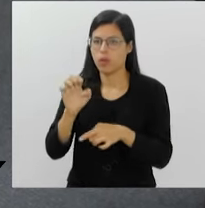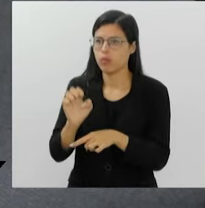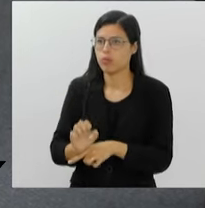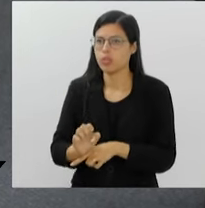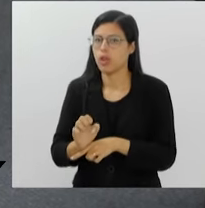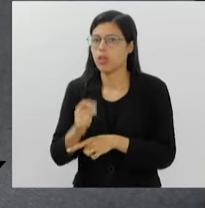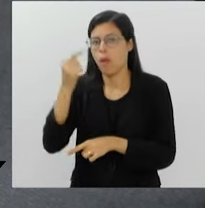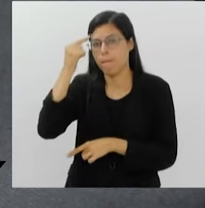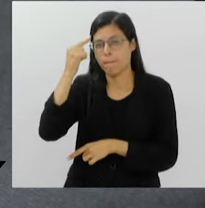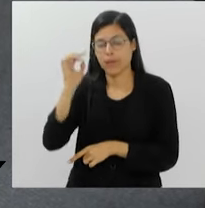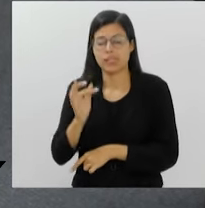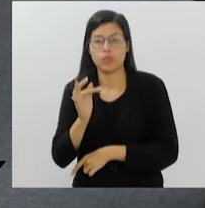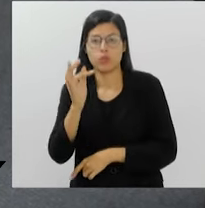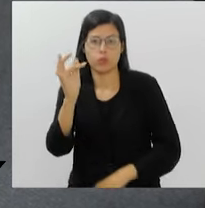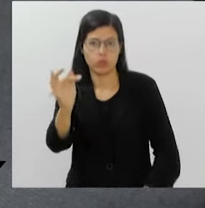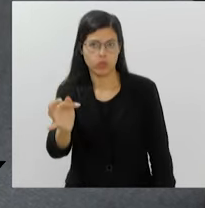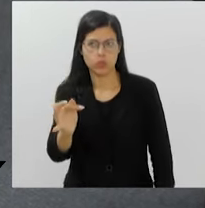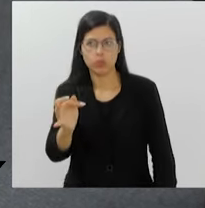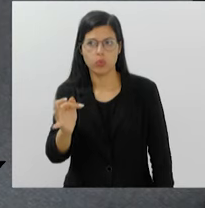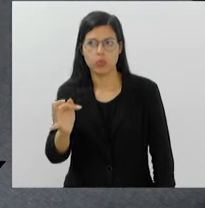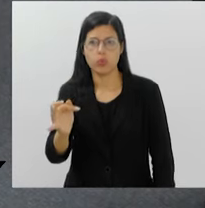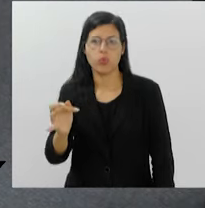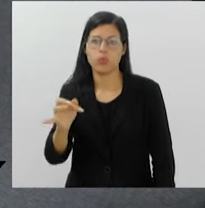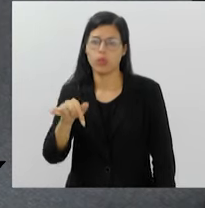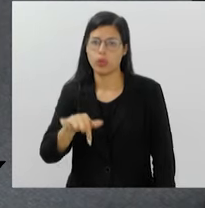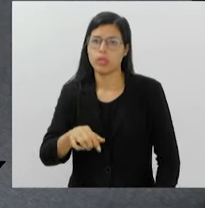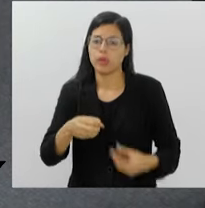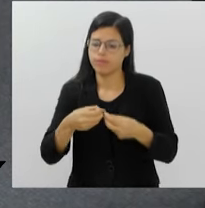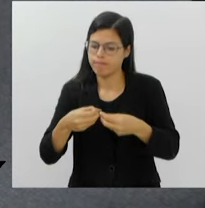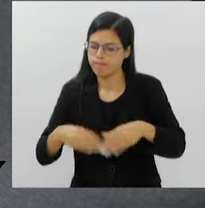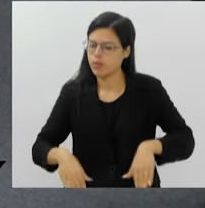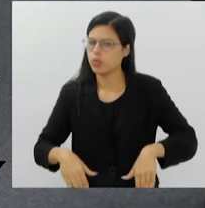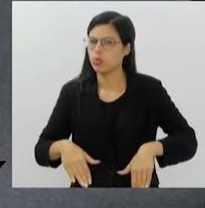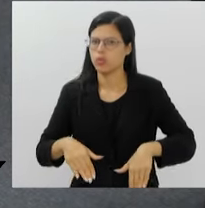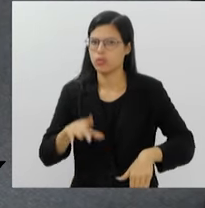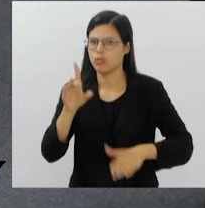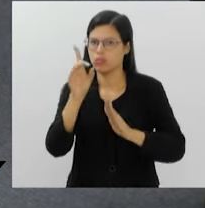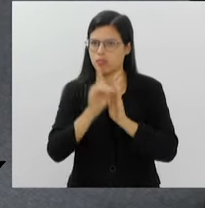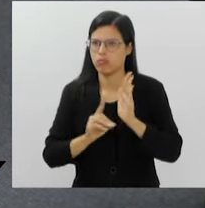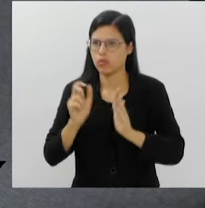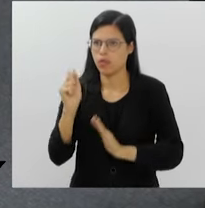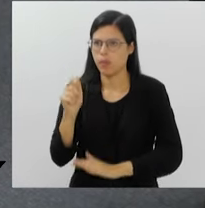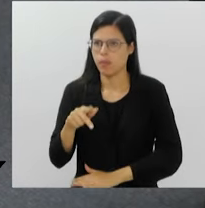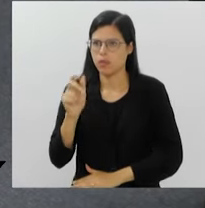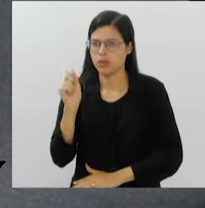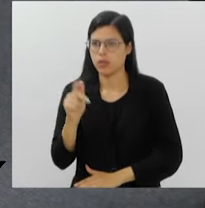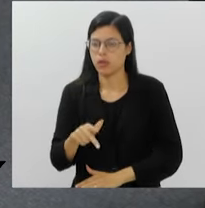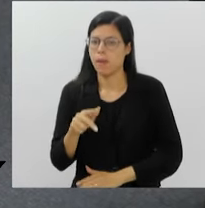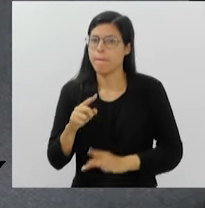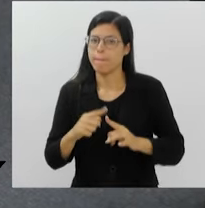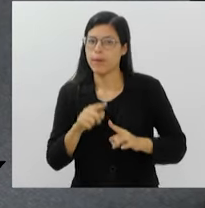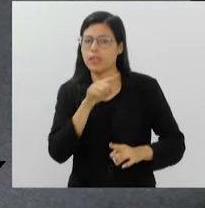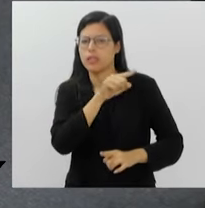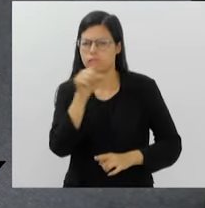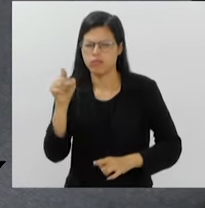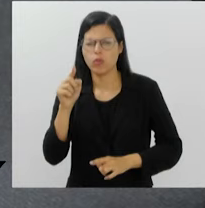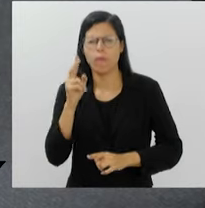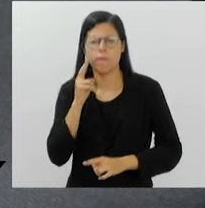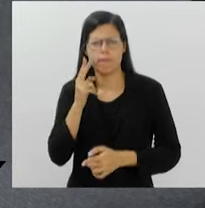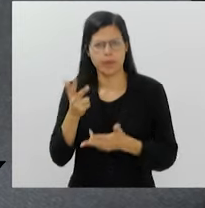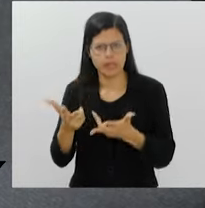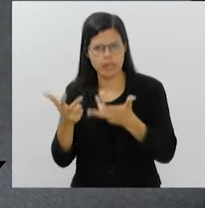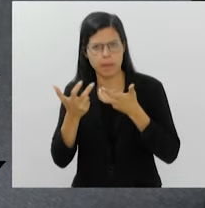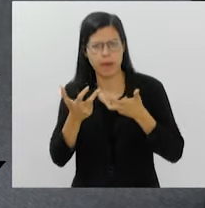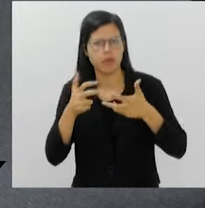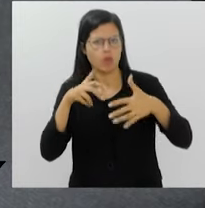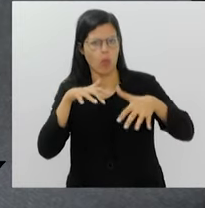dia de amanhã e está com isso corroendo o direito dos aposentados. Mas os aposentados estão vendo, estão se mobilizando, estão nas redes,